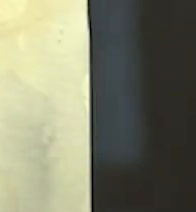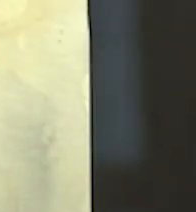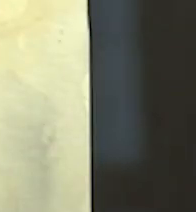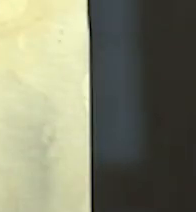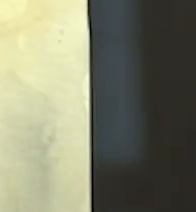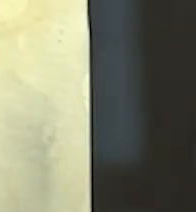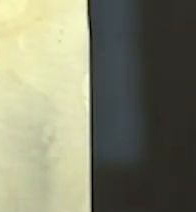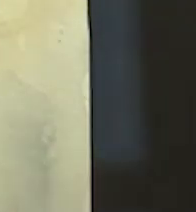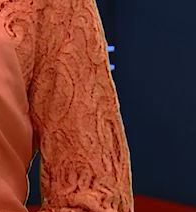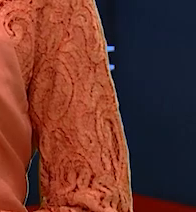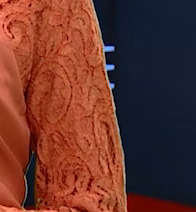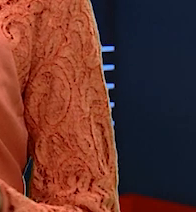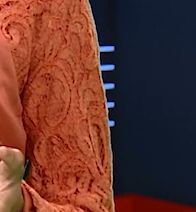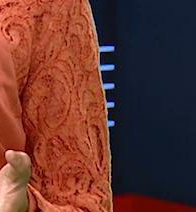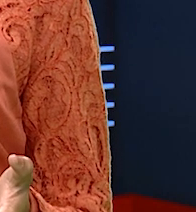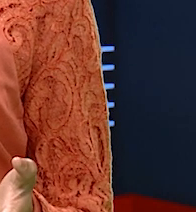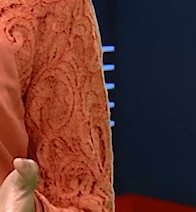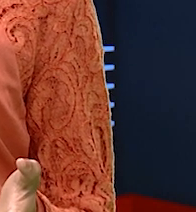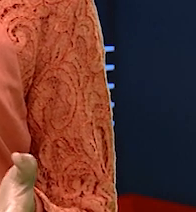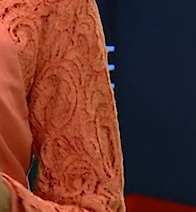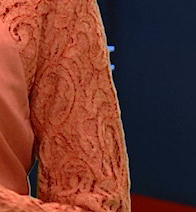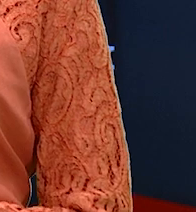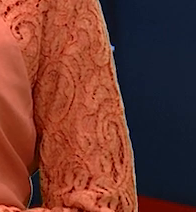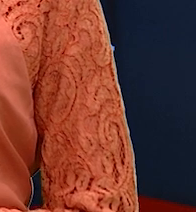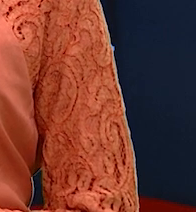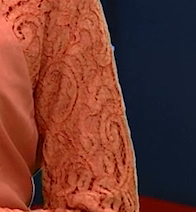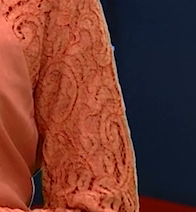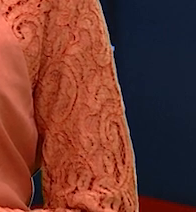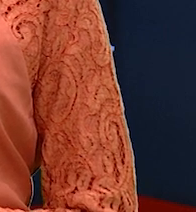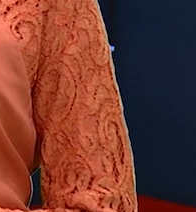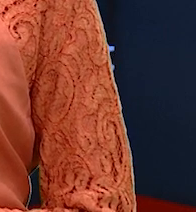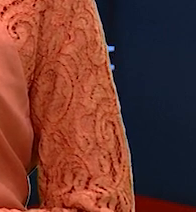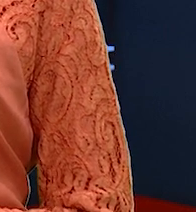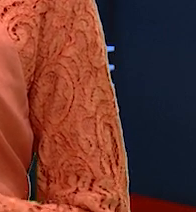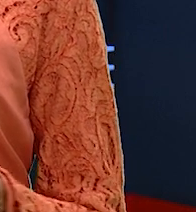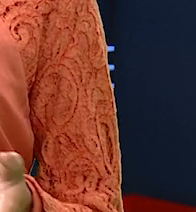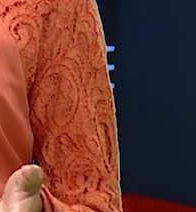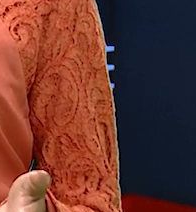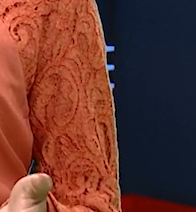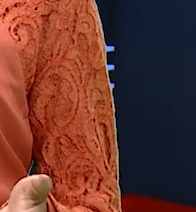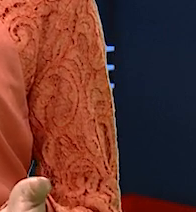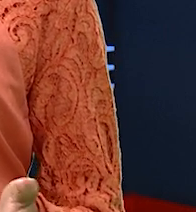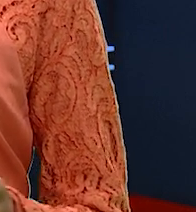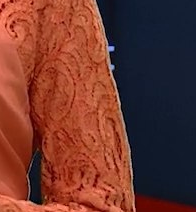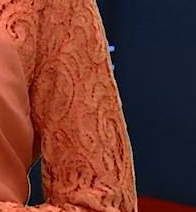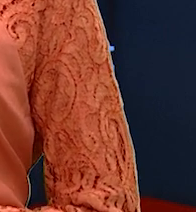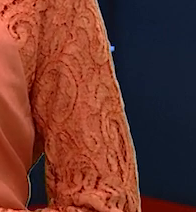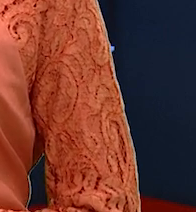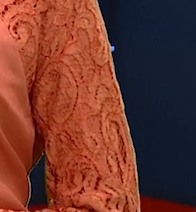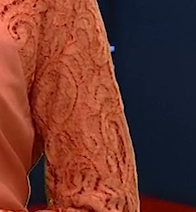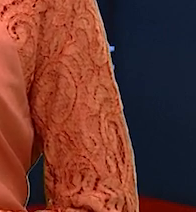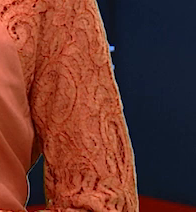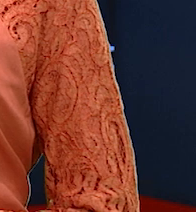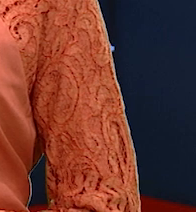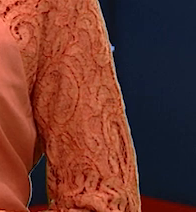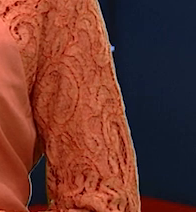novembro. Foram as informações dadas nesta edição. Não se esqueçam de acompanhar o programa CPLP na Aziamen, às segundas e